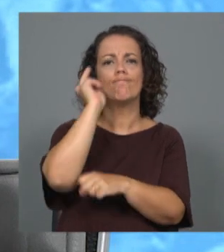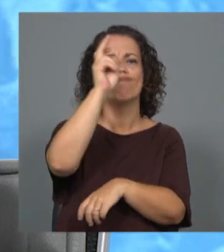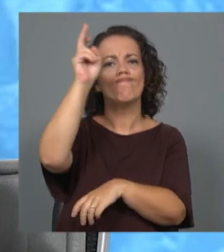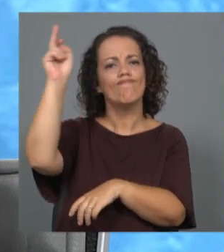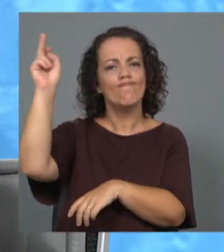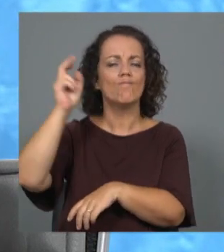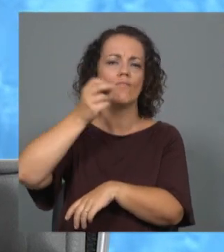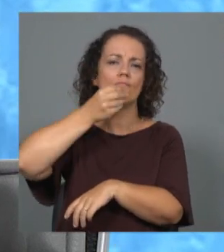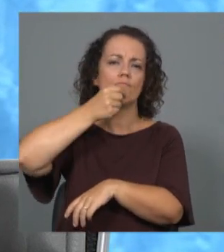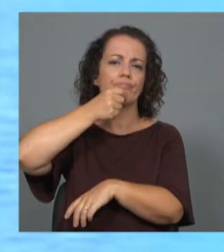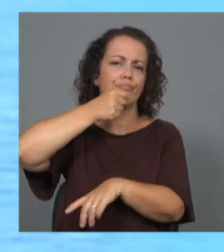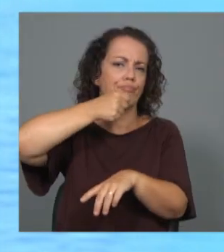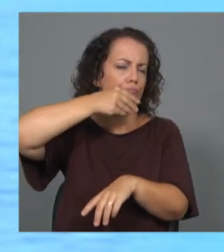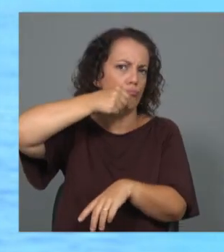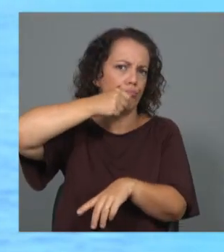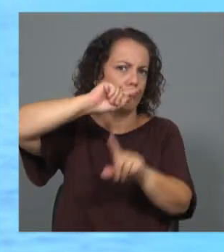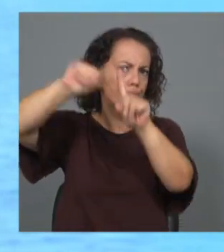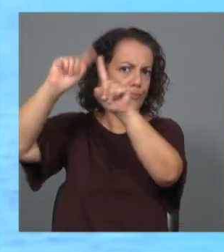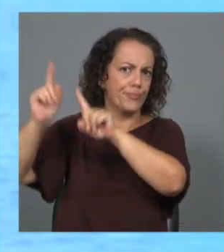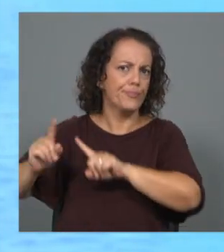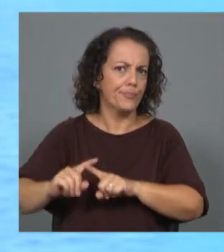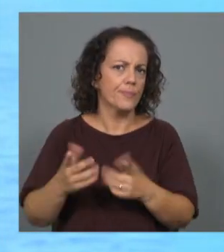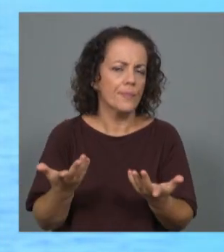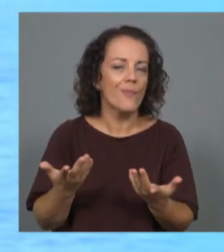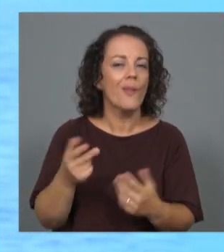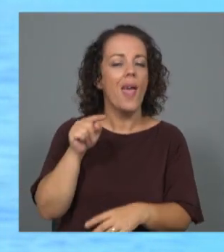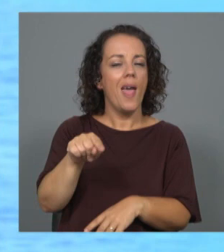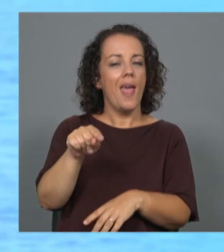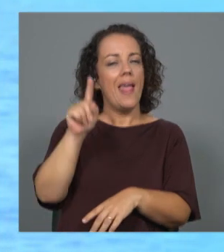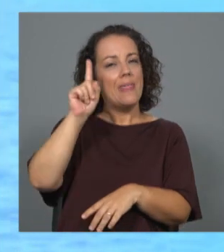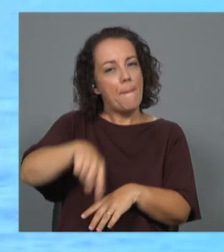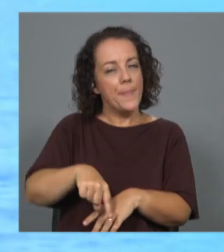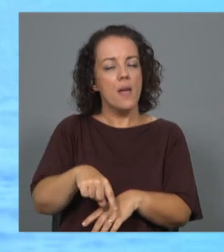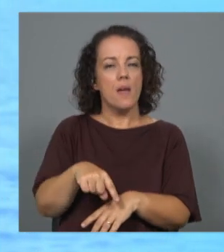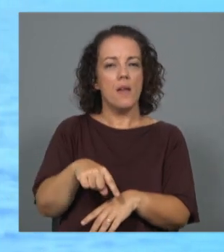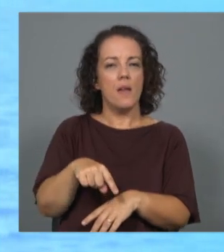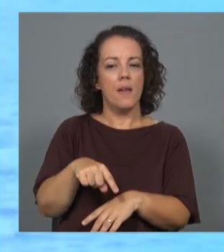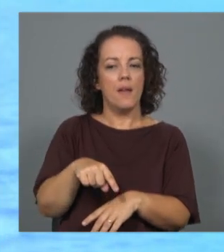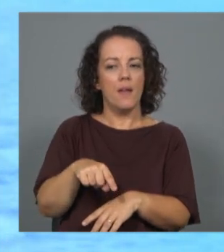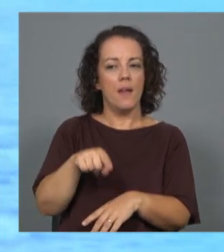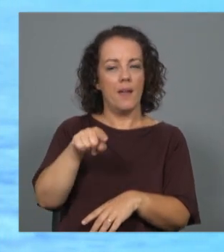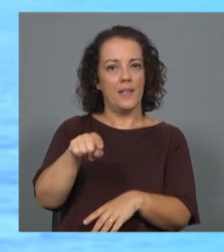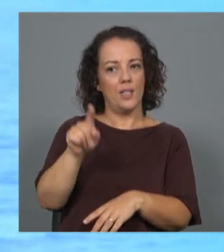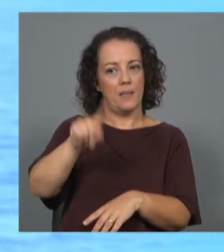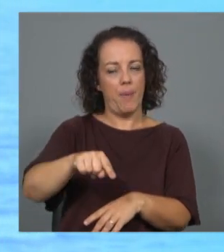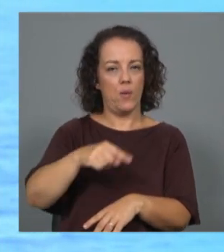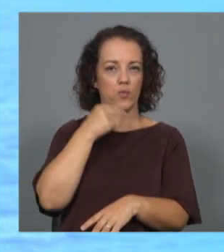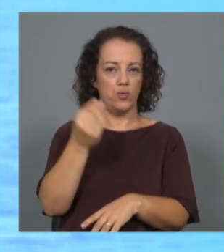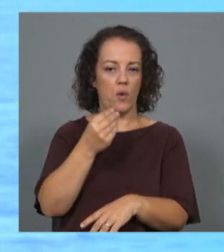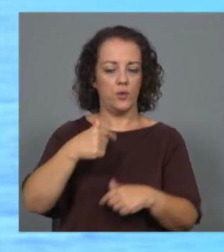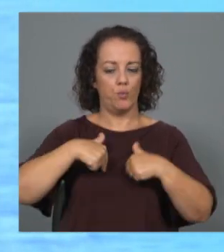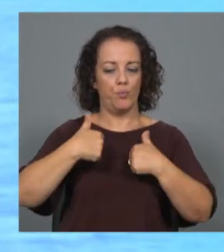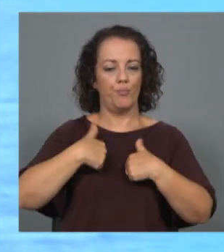diversos territórios. Esta é também uma atitude que eles terão que